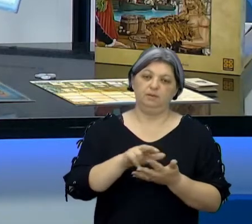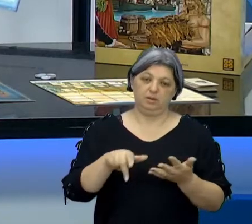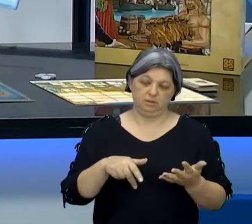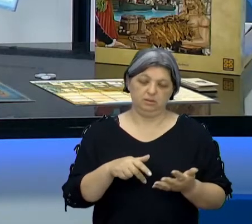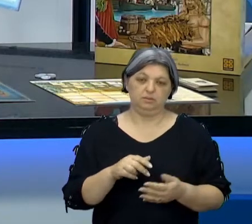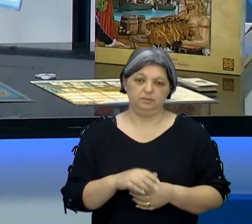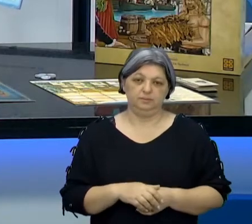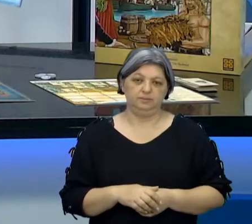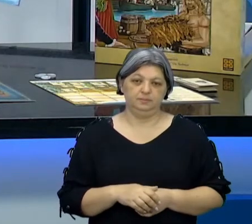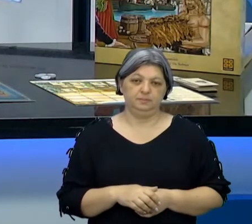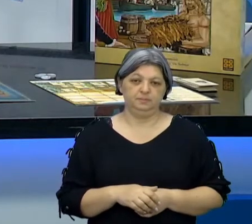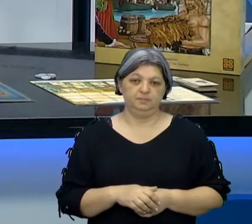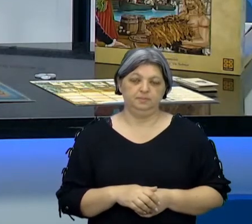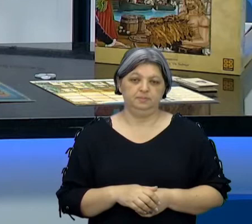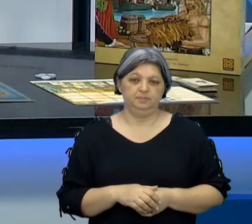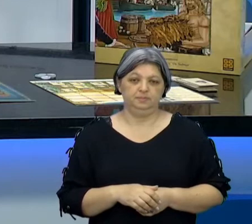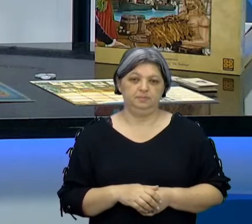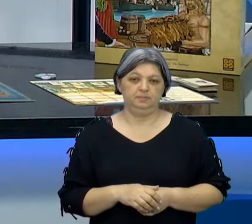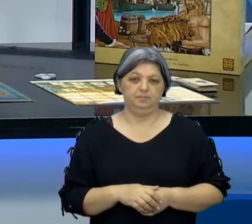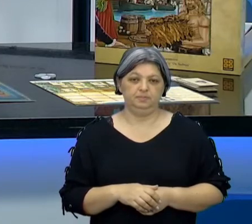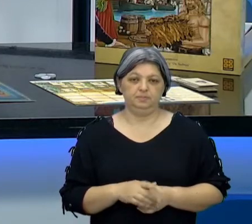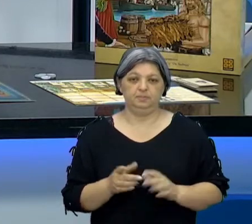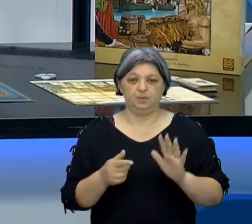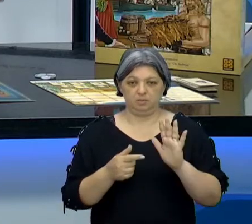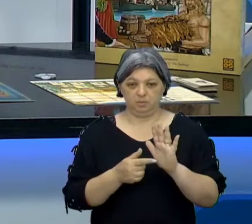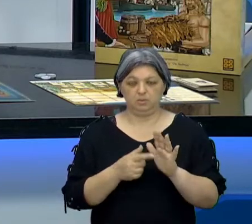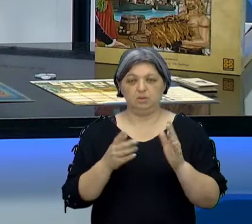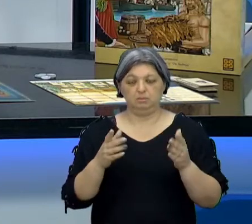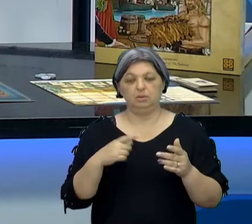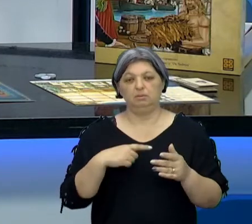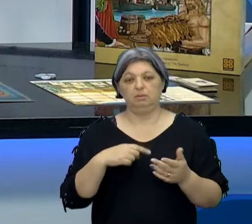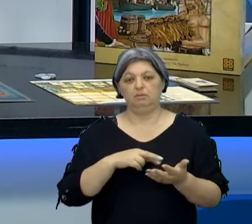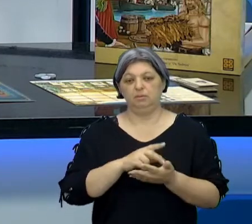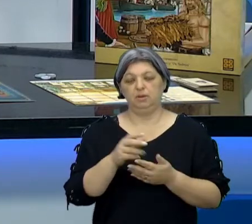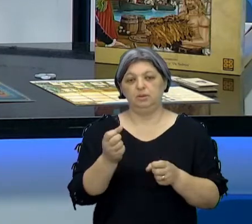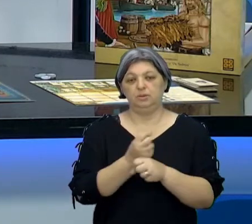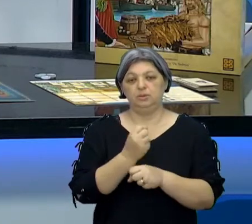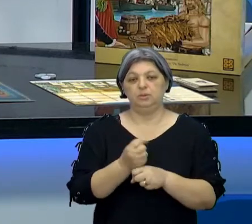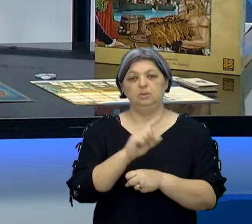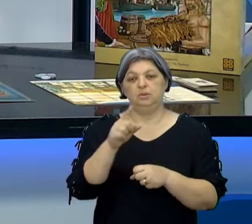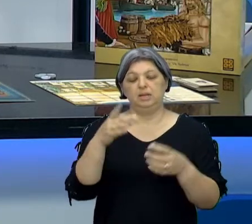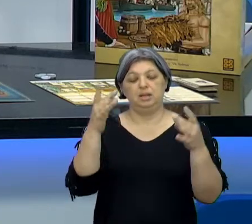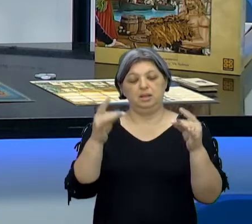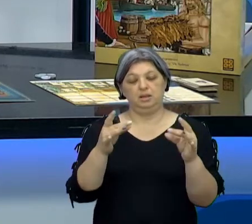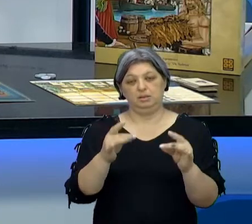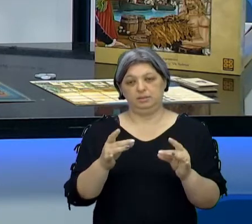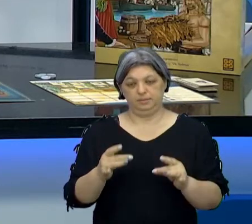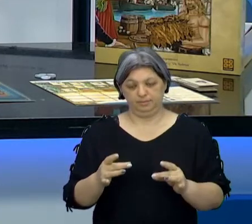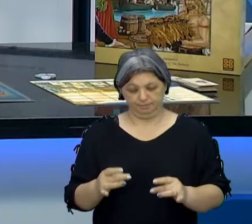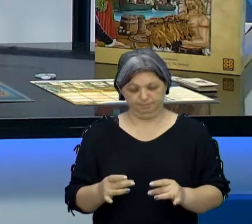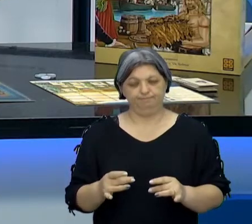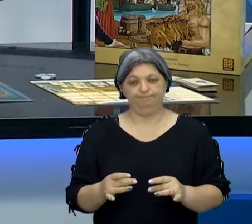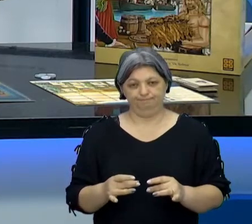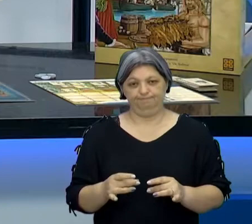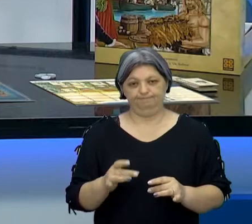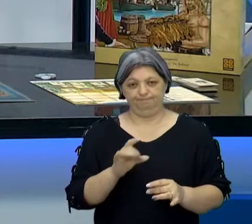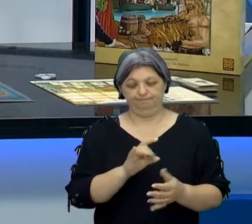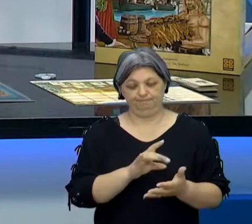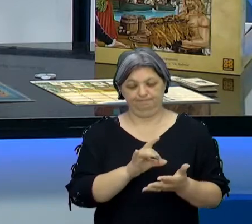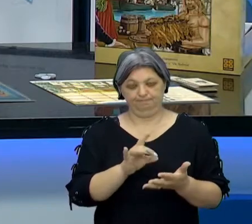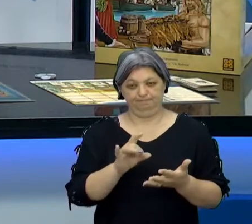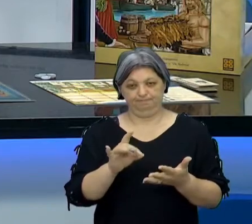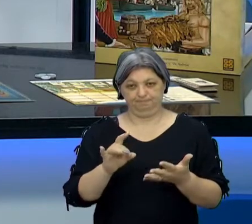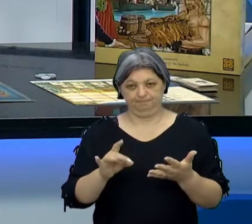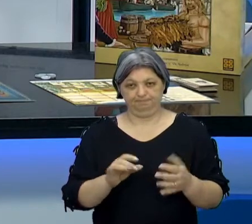Algumas estão aqui que eu nem coloquei em cima do jogo. Mas tem várias construções e ele vai explicar cada uma delas individualmente.